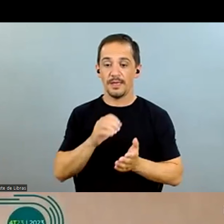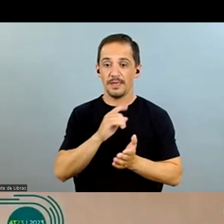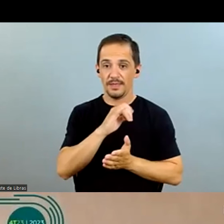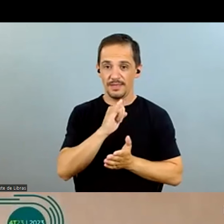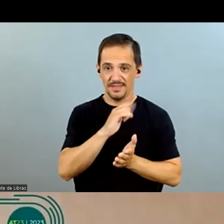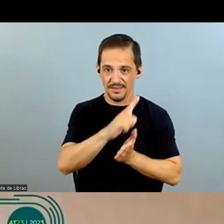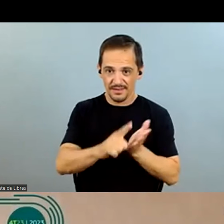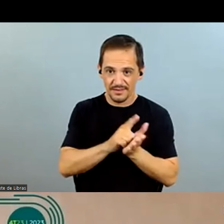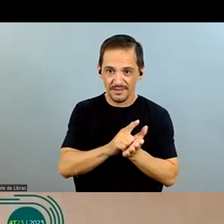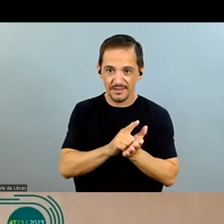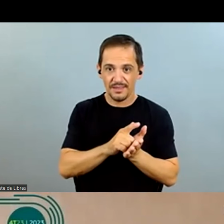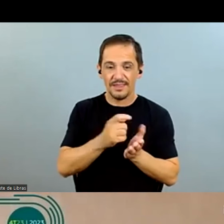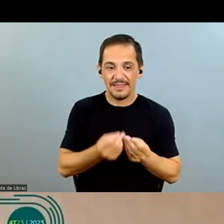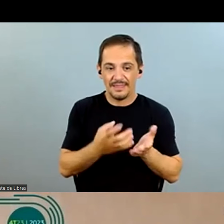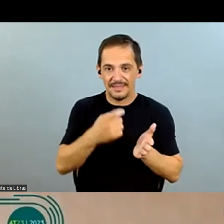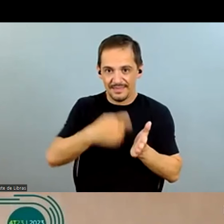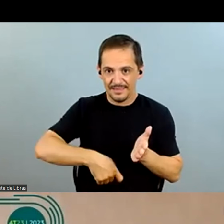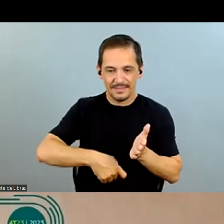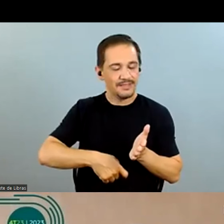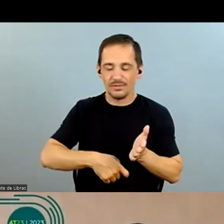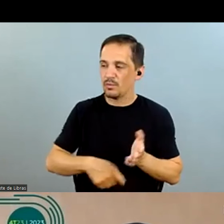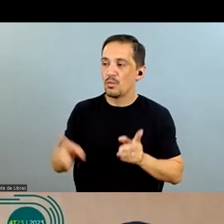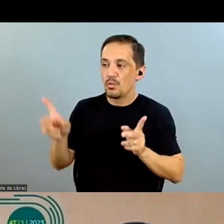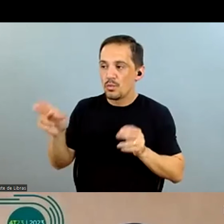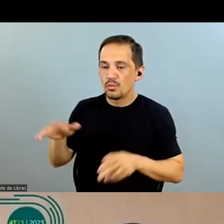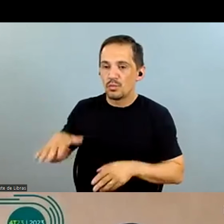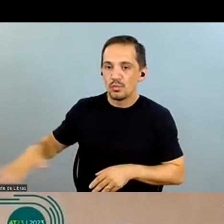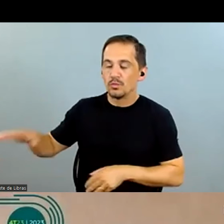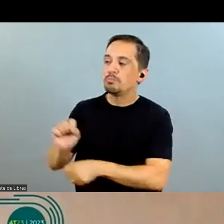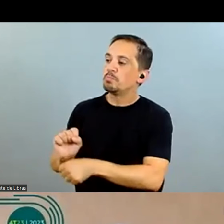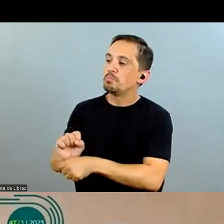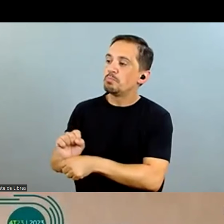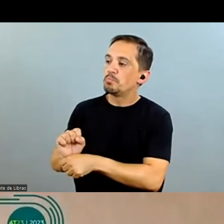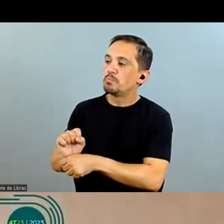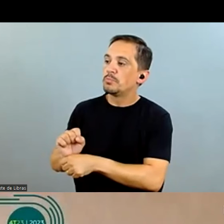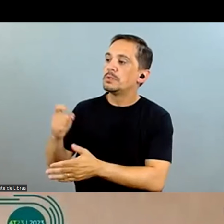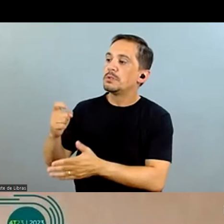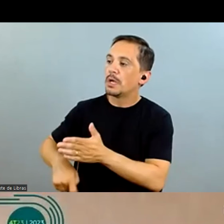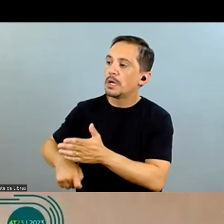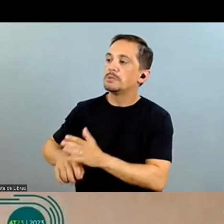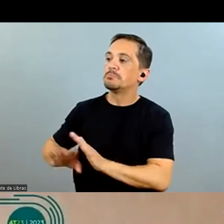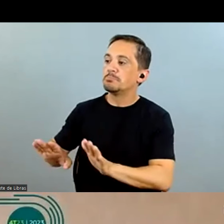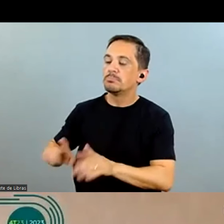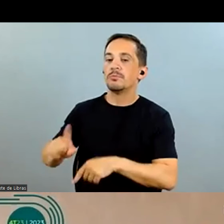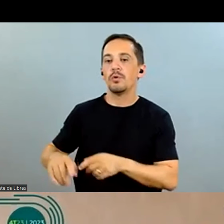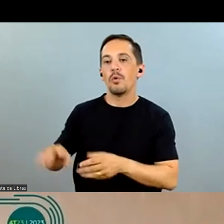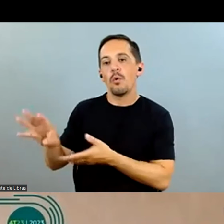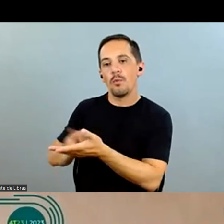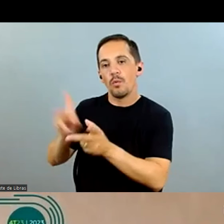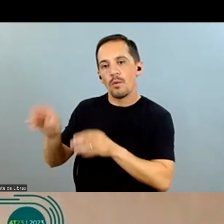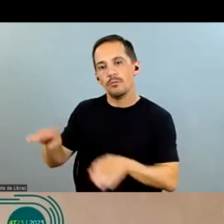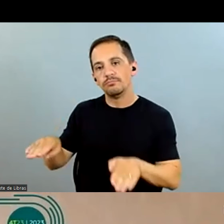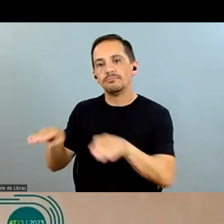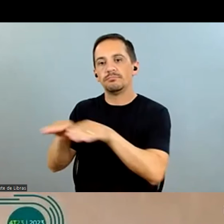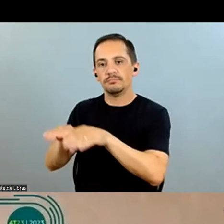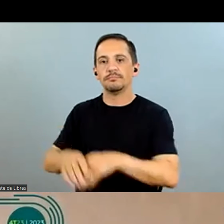eh tem incorporar O Retorno que o mercado espera eh para eh uma transação um investimento anti biológico então por isso que